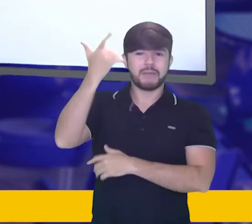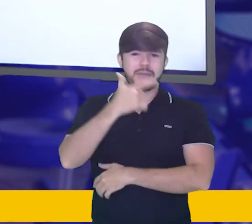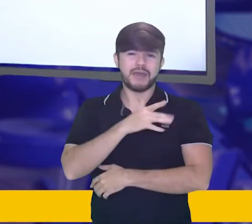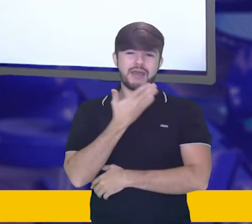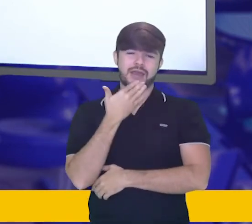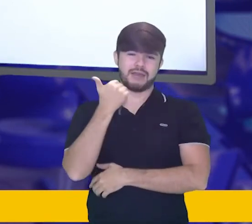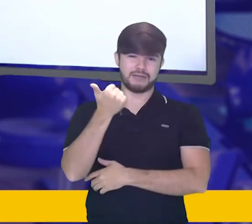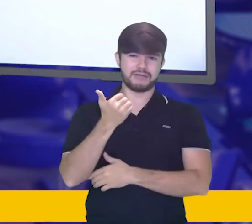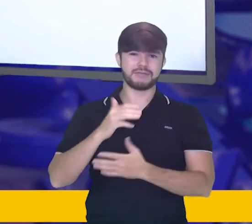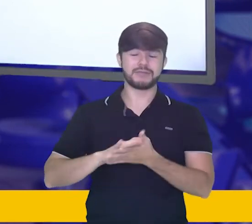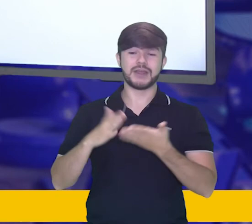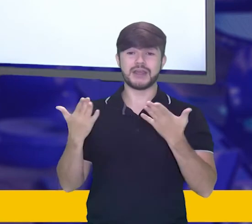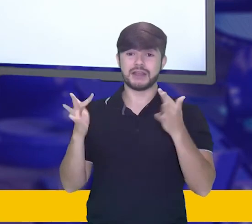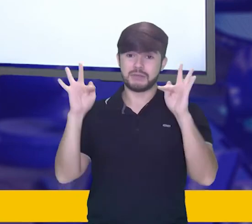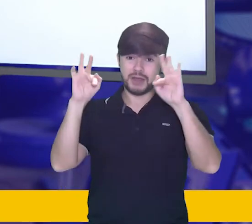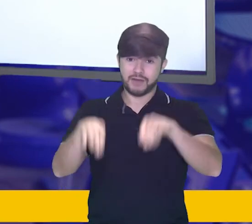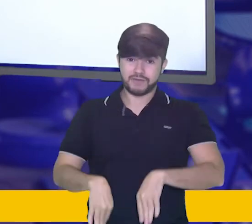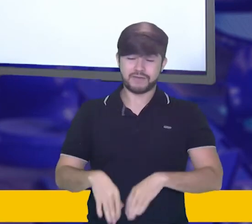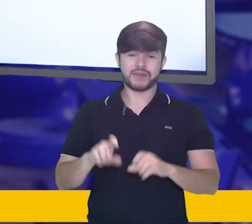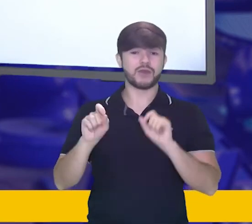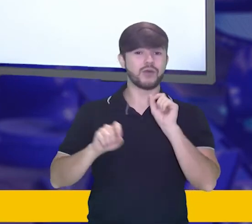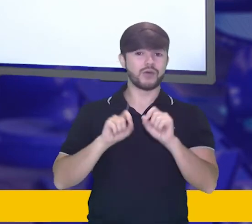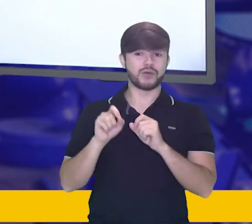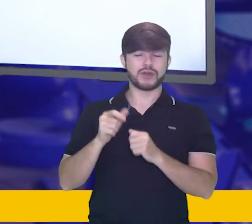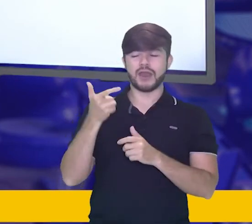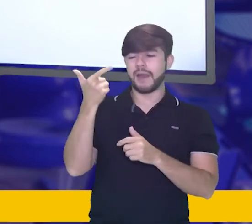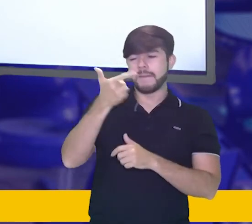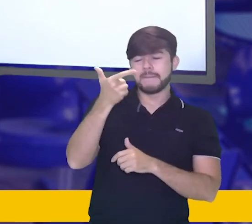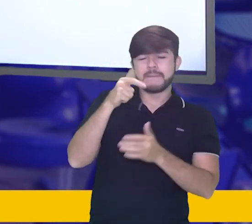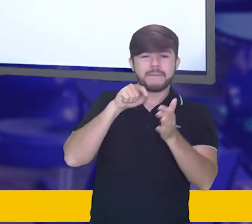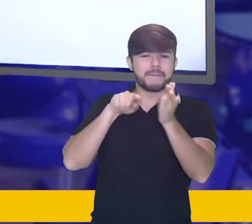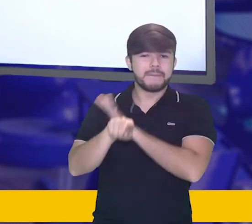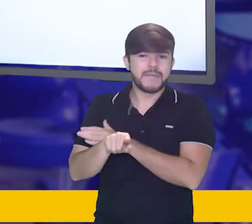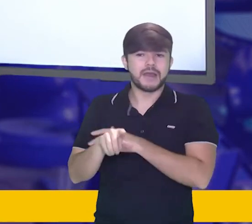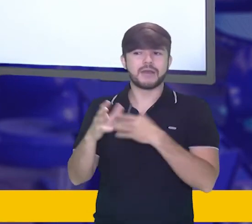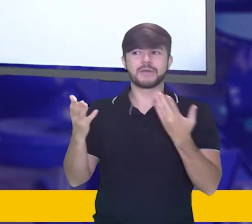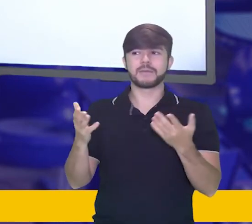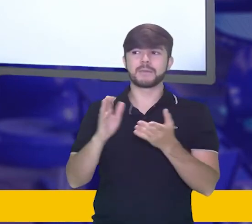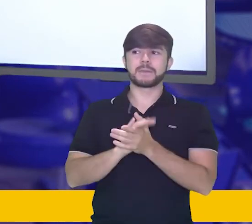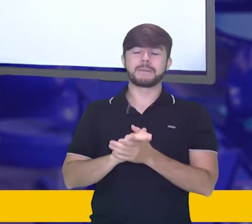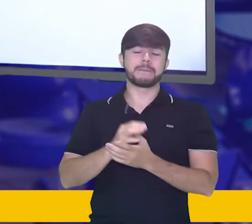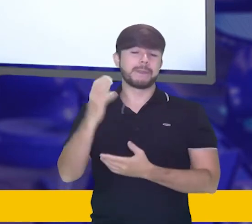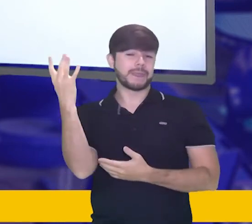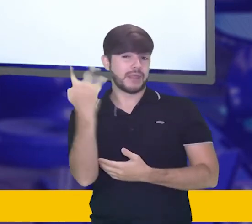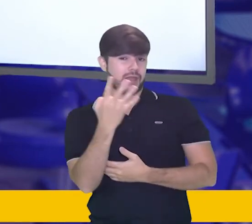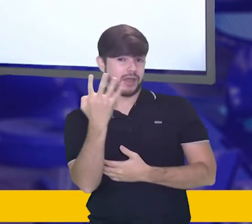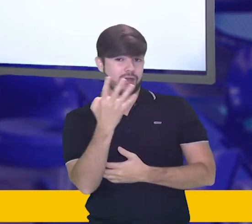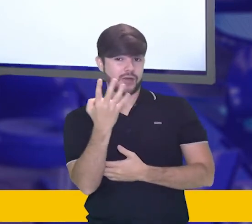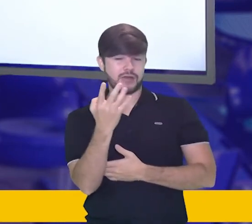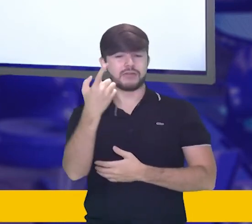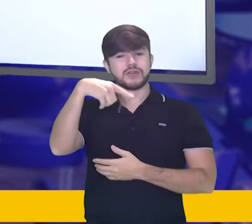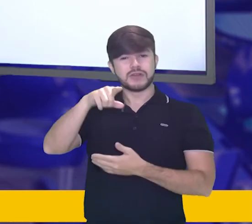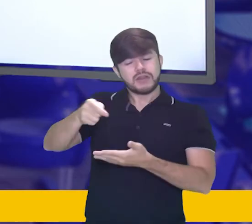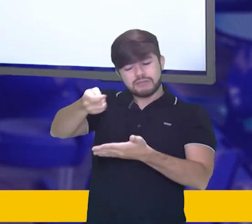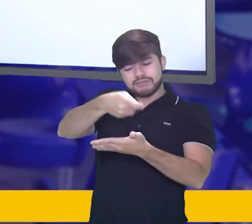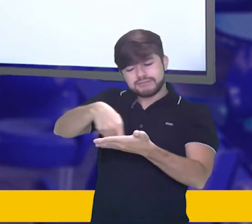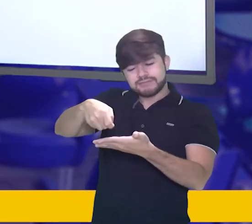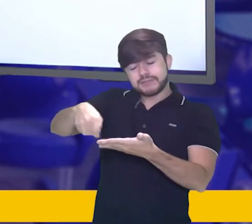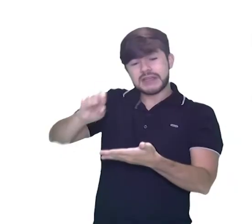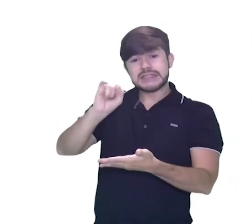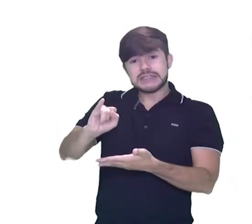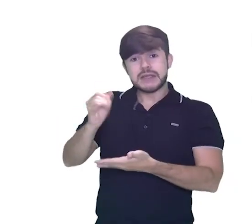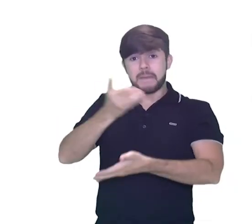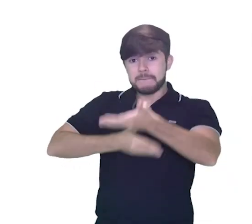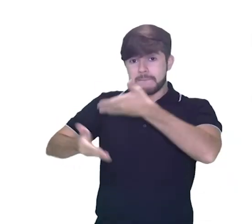crescer quanto ser humano. E para terminar, né, uma segunda pergunta que foi feita na quarta